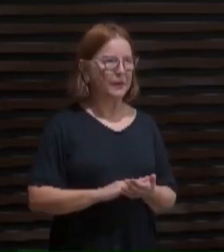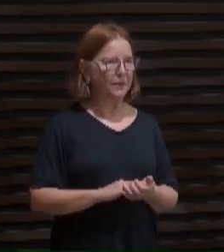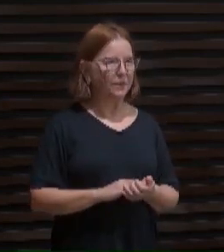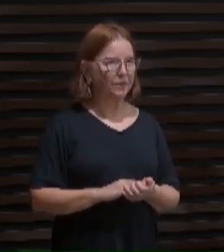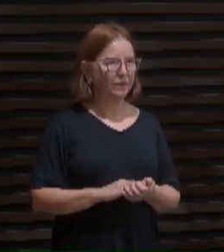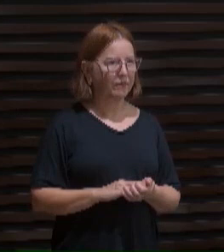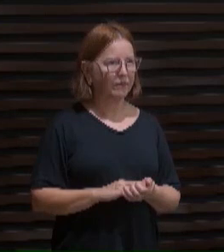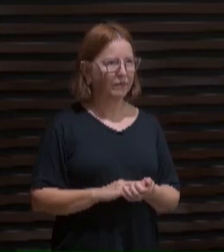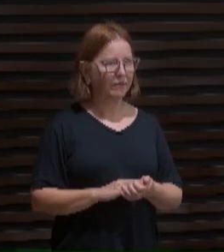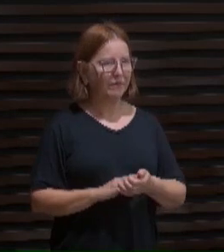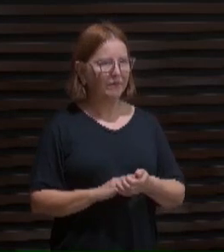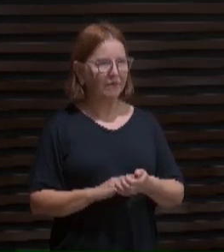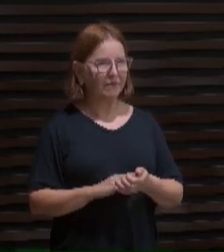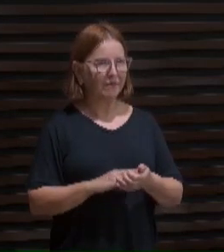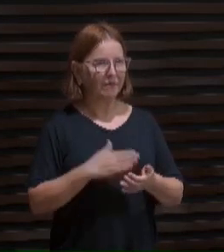me apaixona.